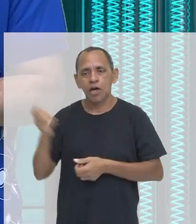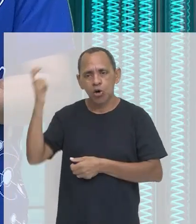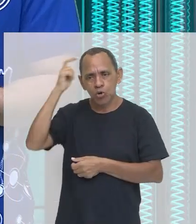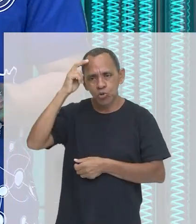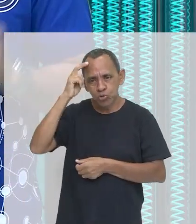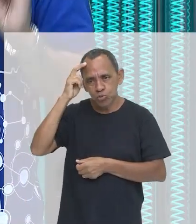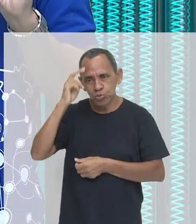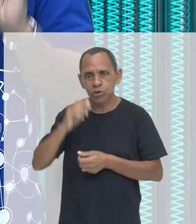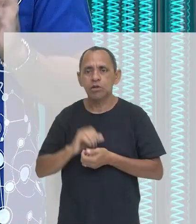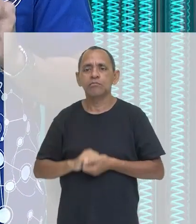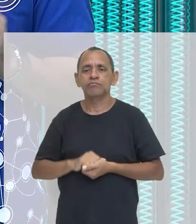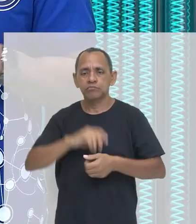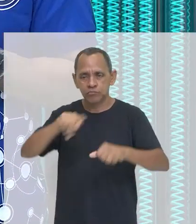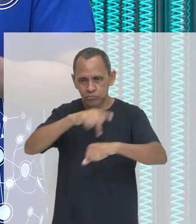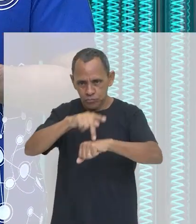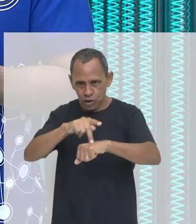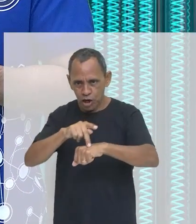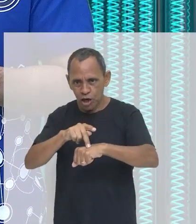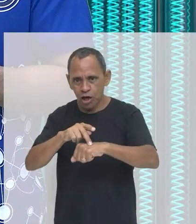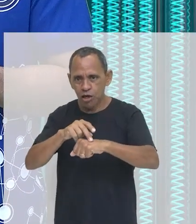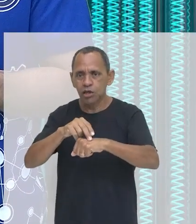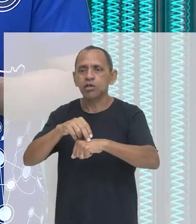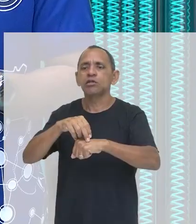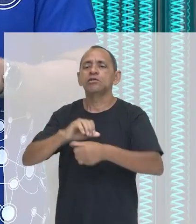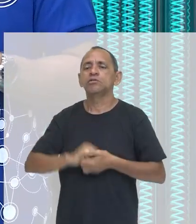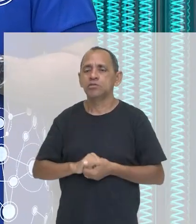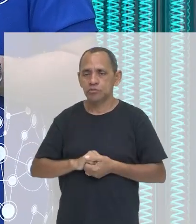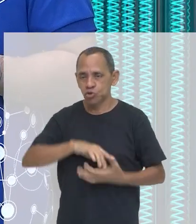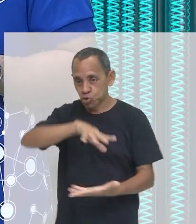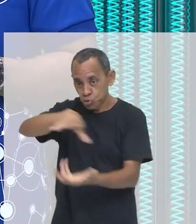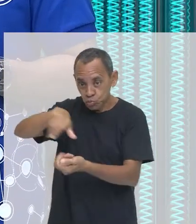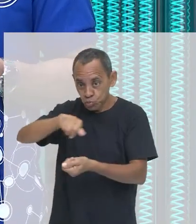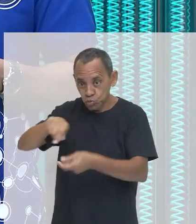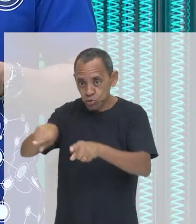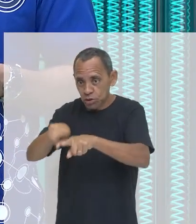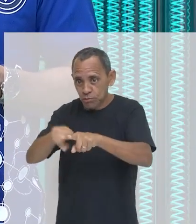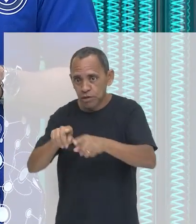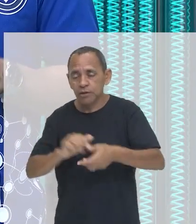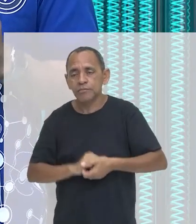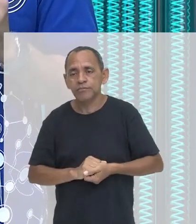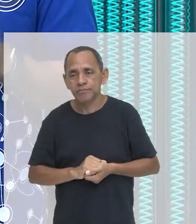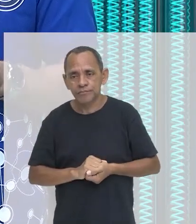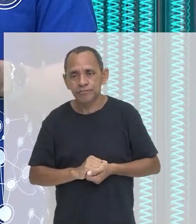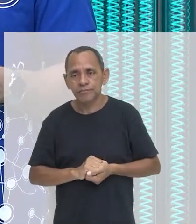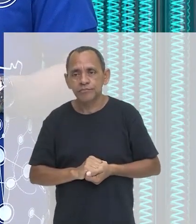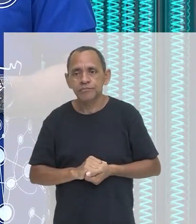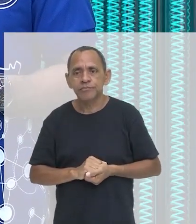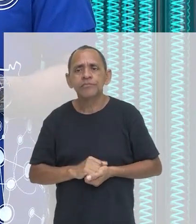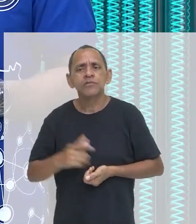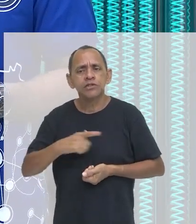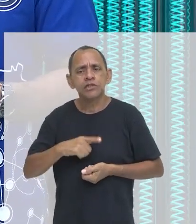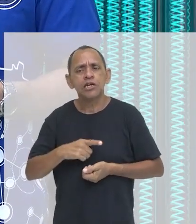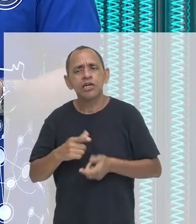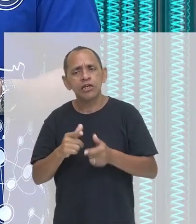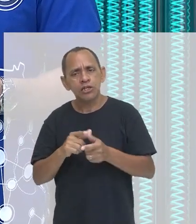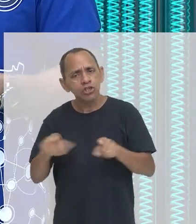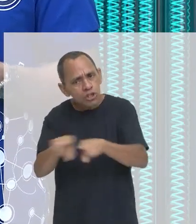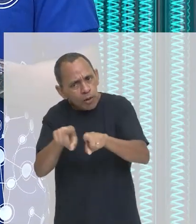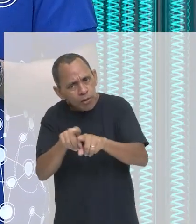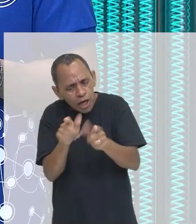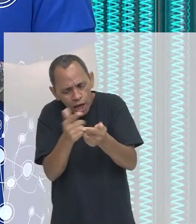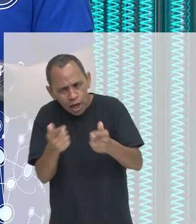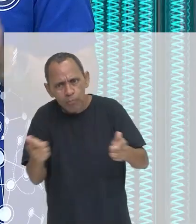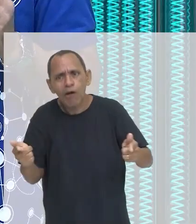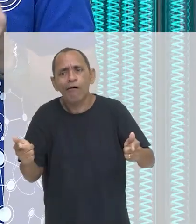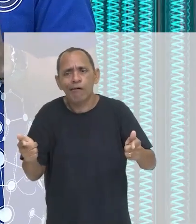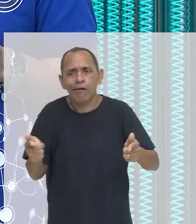certo? Pois bem, nós vimos então as maneiras que nós expressamos cultura, mas nós também entramos em questões gramaticais. Eu vou mostrar